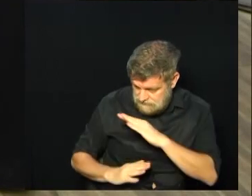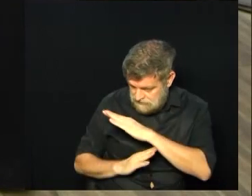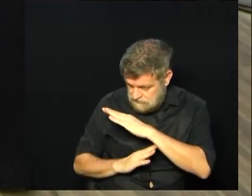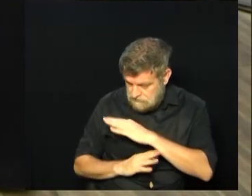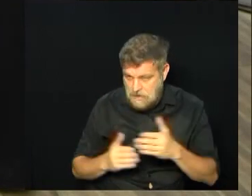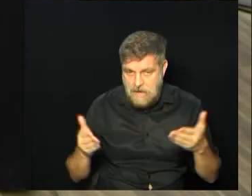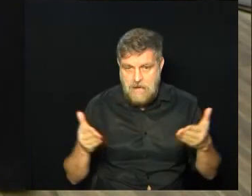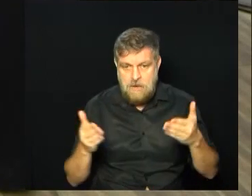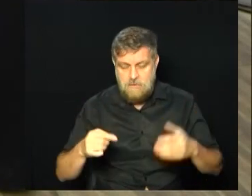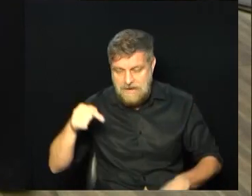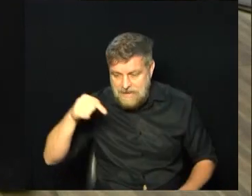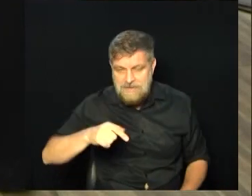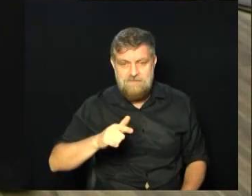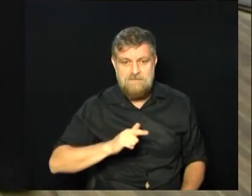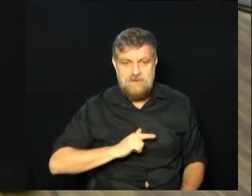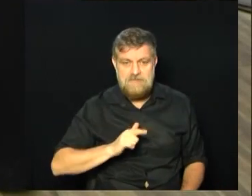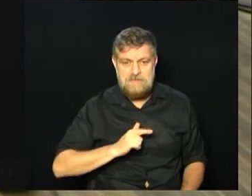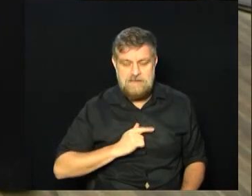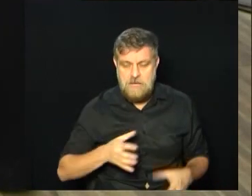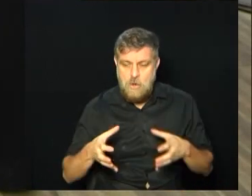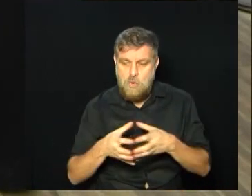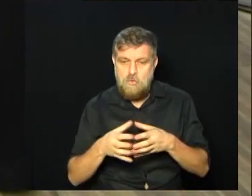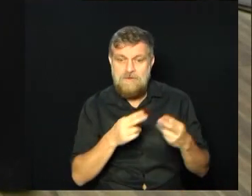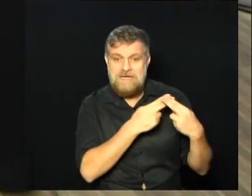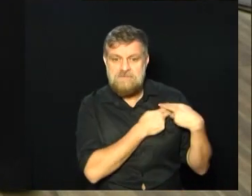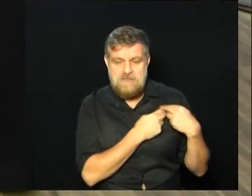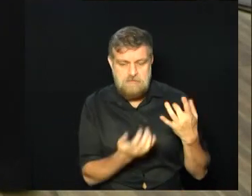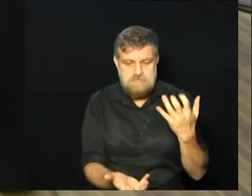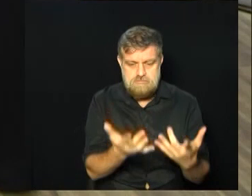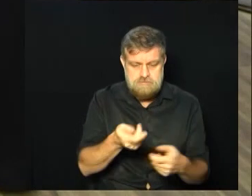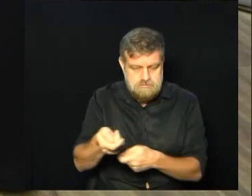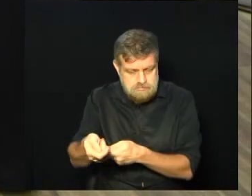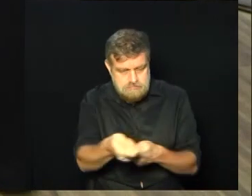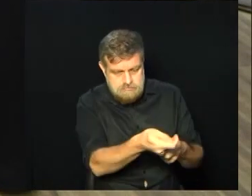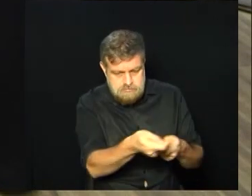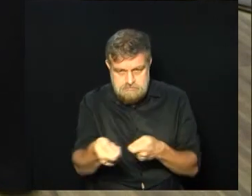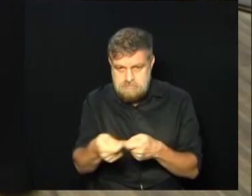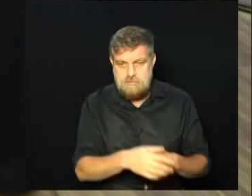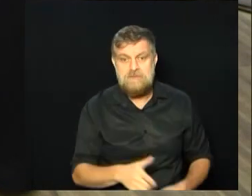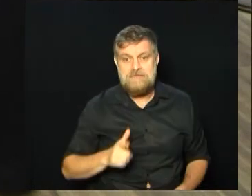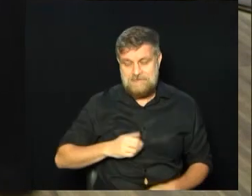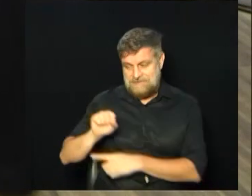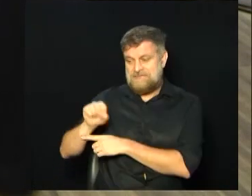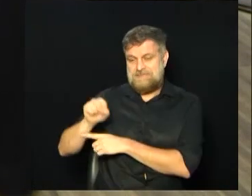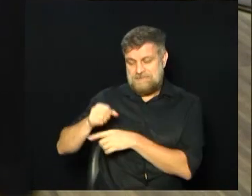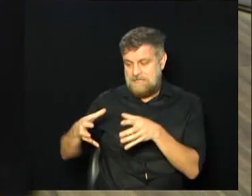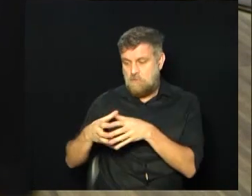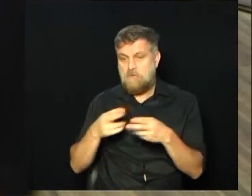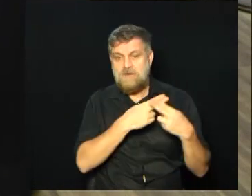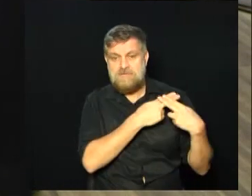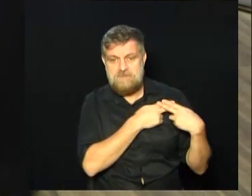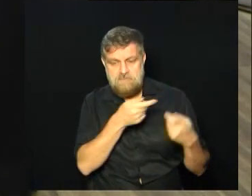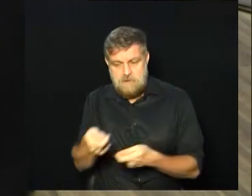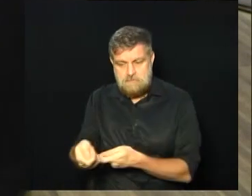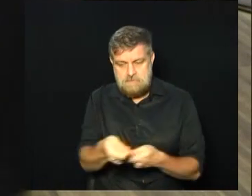Agora a Casa de Leis também vai ter uma brigada de incêndio, de emergência, é isso? É uma brigada de incêndio, por isso